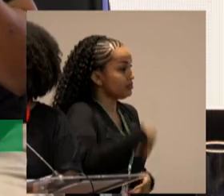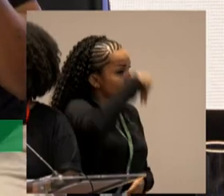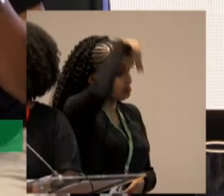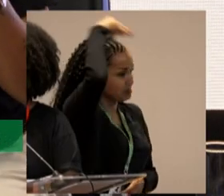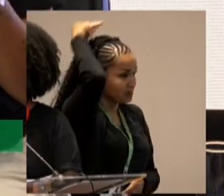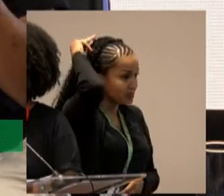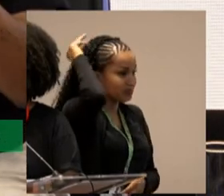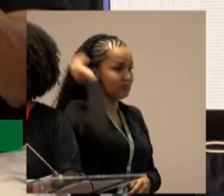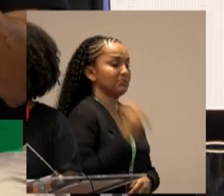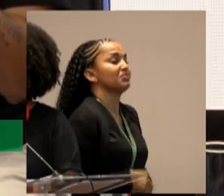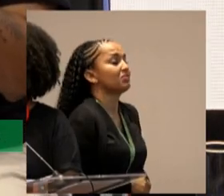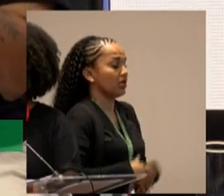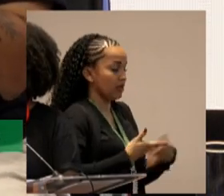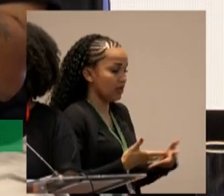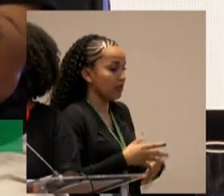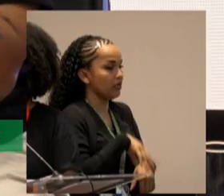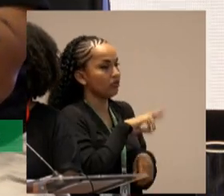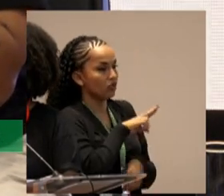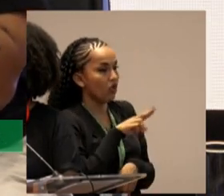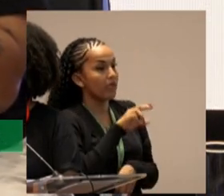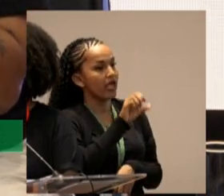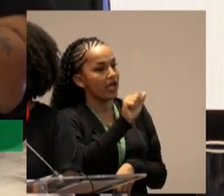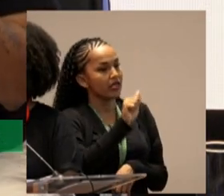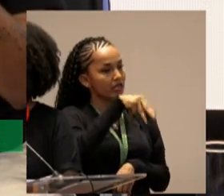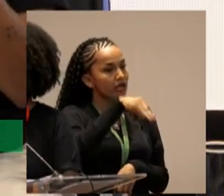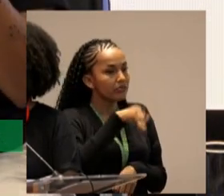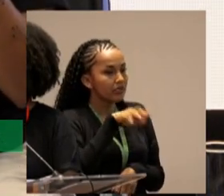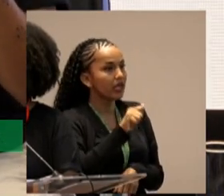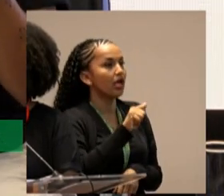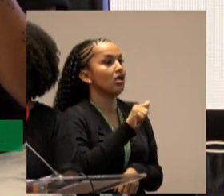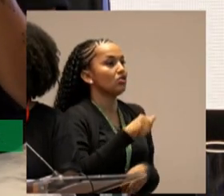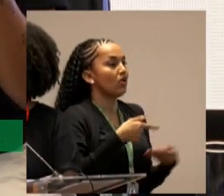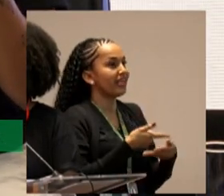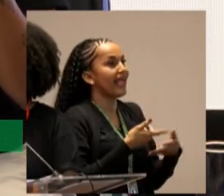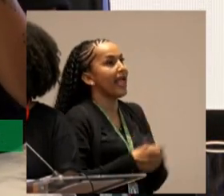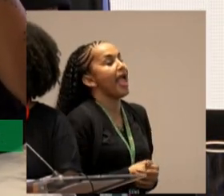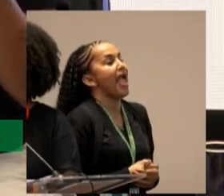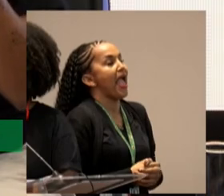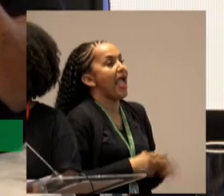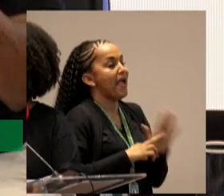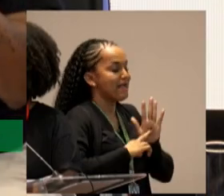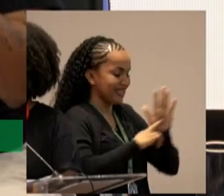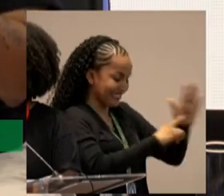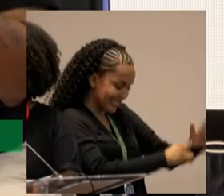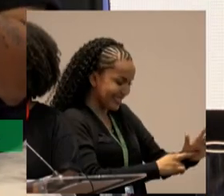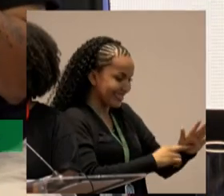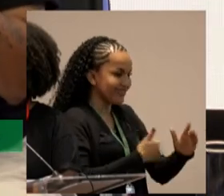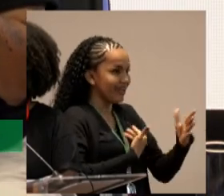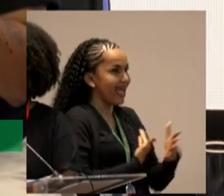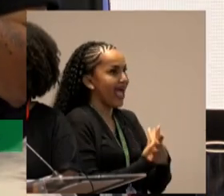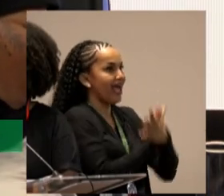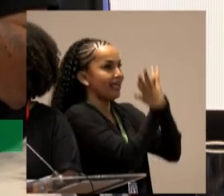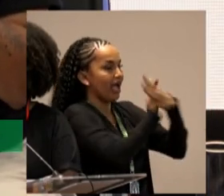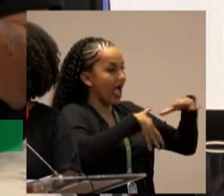Me chamo Zâmbia. Hoje eu estou aqui representando a ENSC, que é a Associação de Educadoras e Educadores